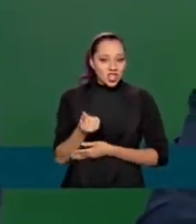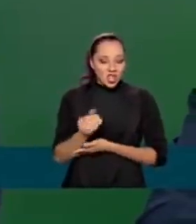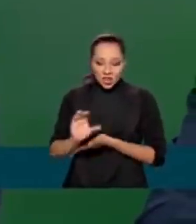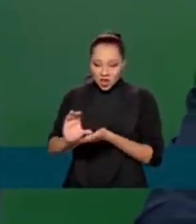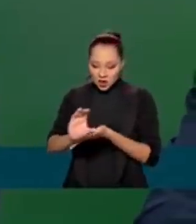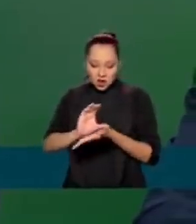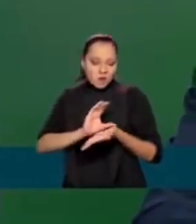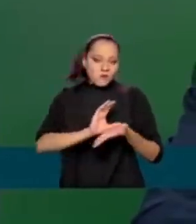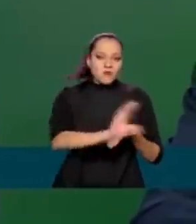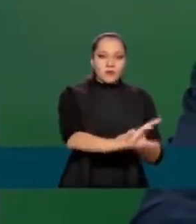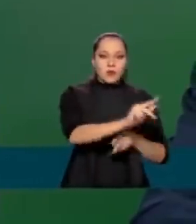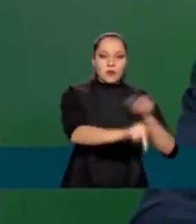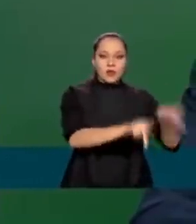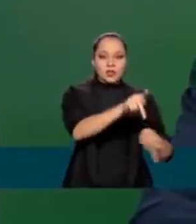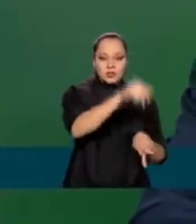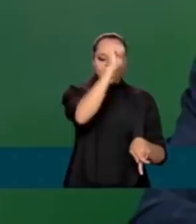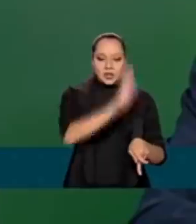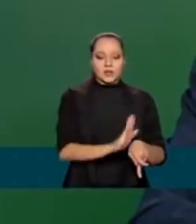povo brasileiro.